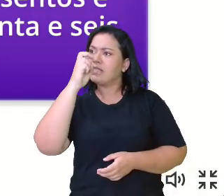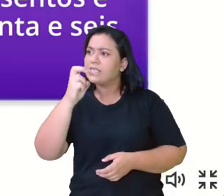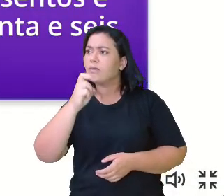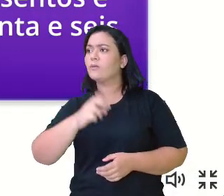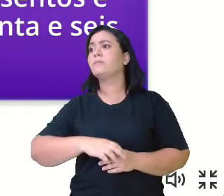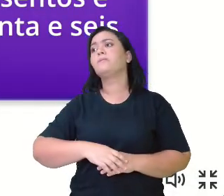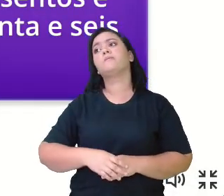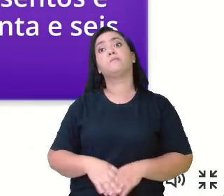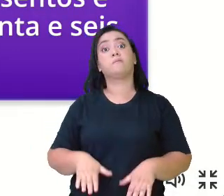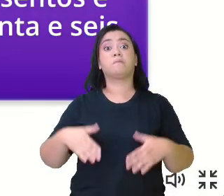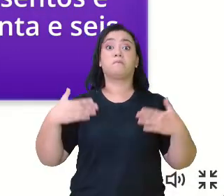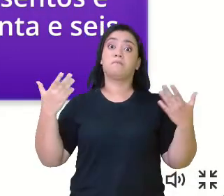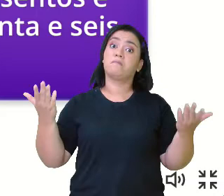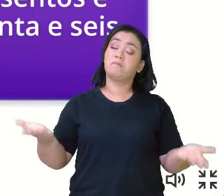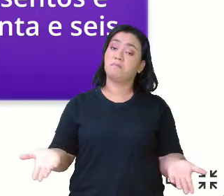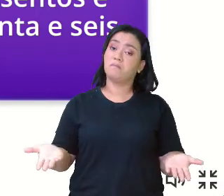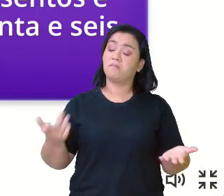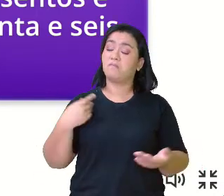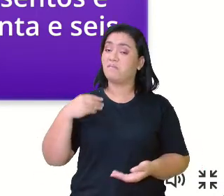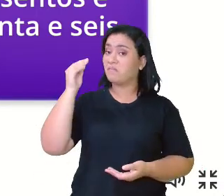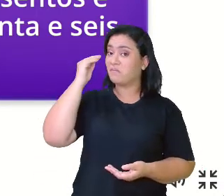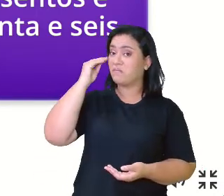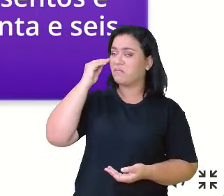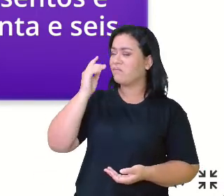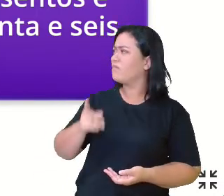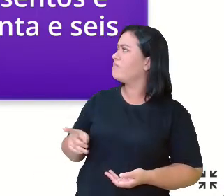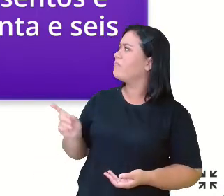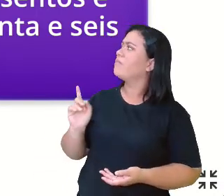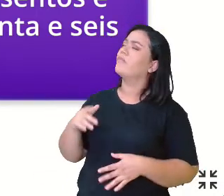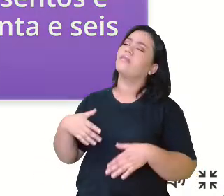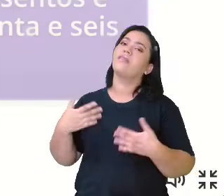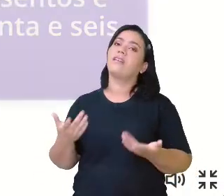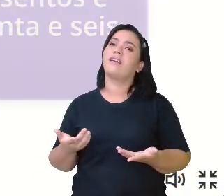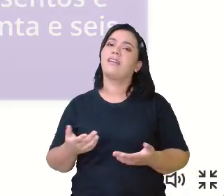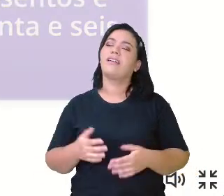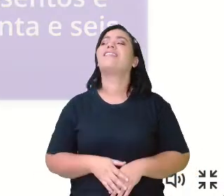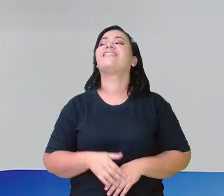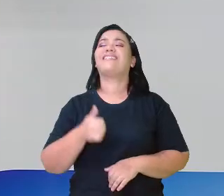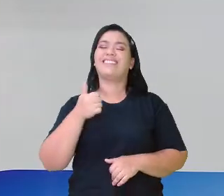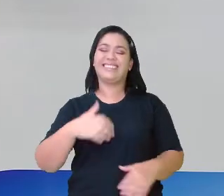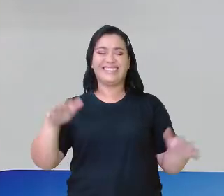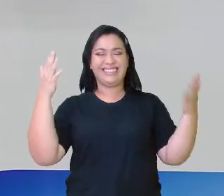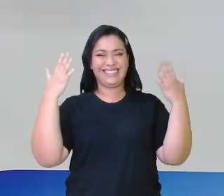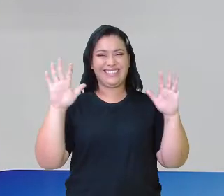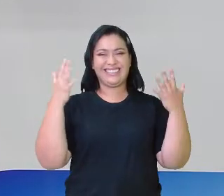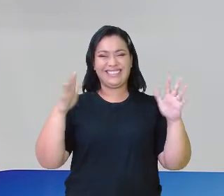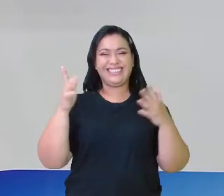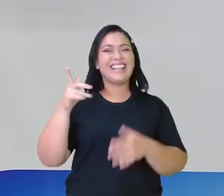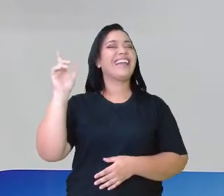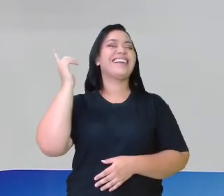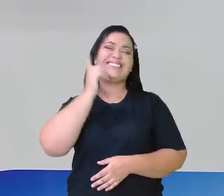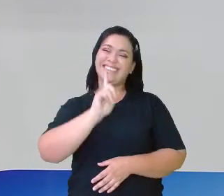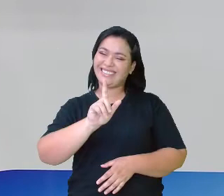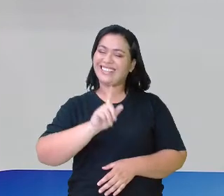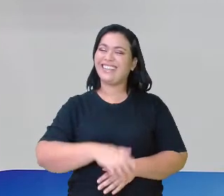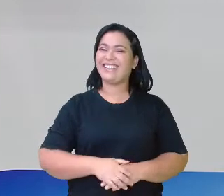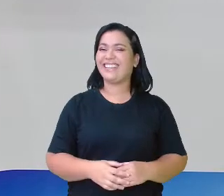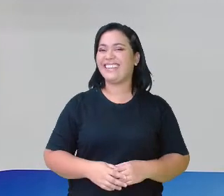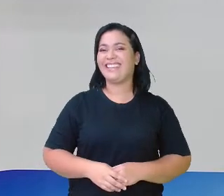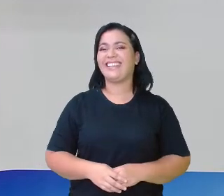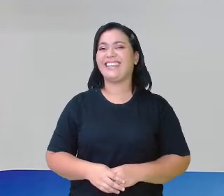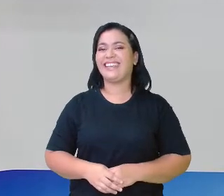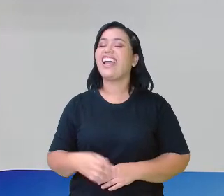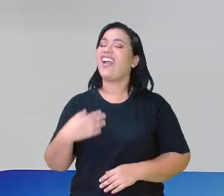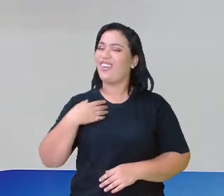665? Vamos ver se é a letra A. Confere aí, minha gente. Opa, mais um acerto.